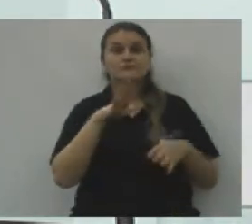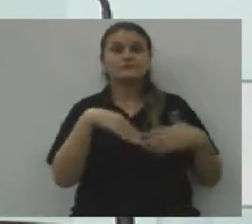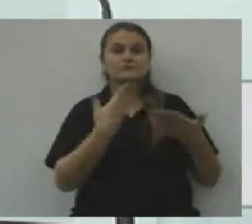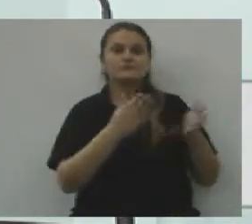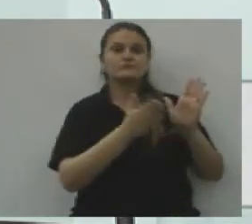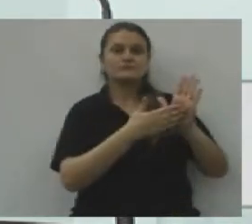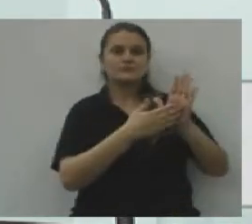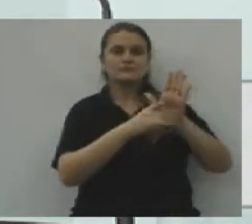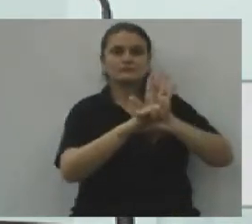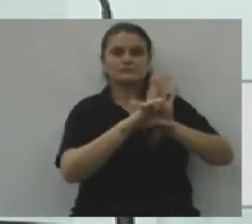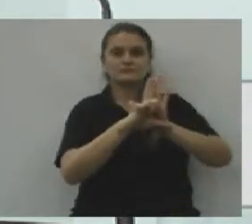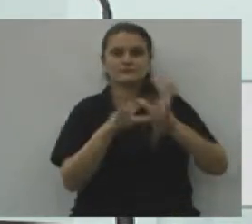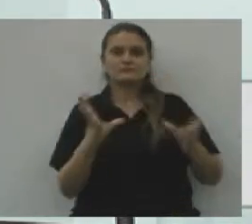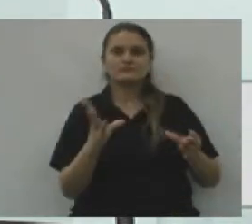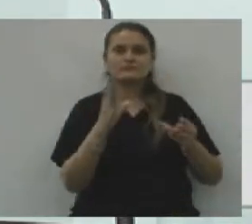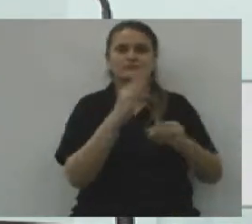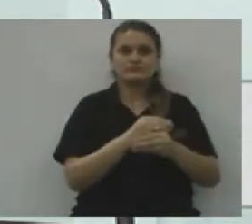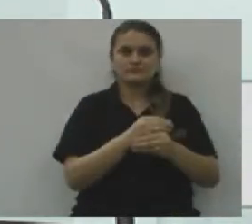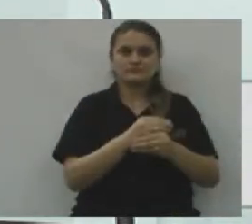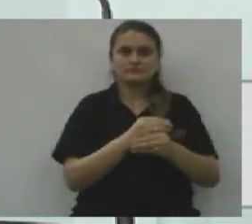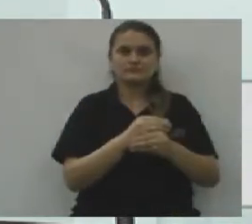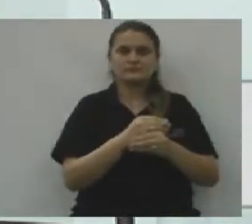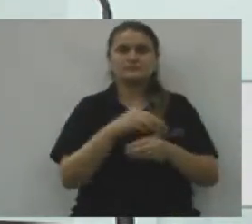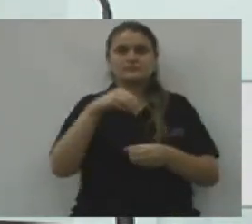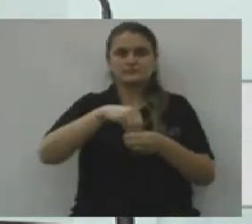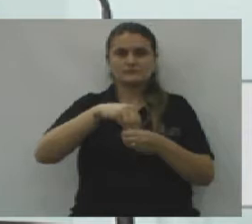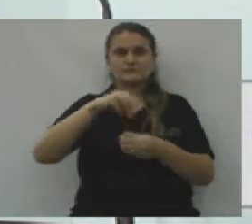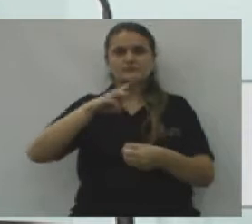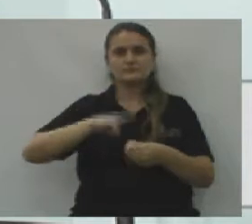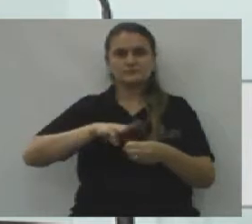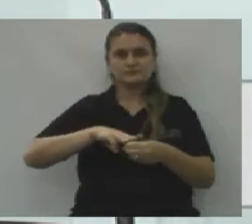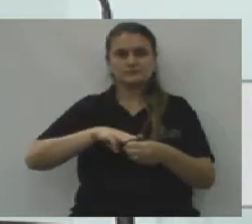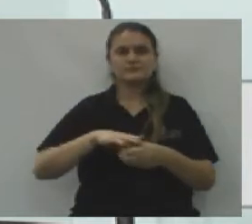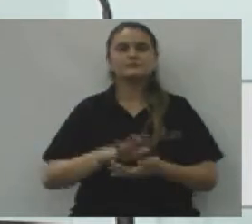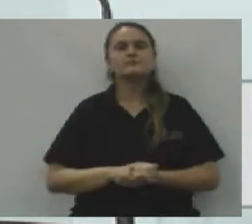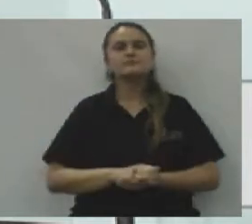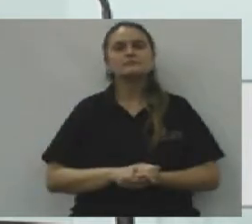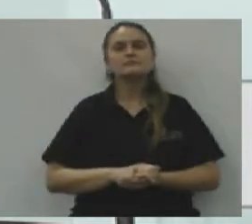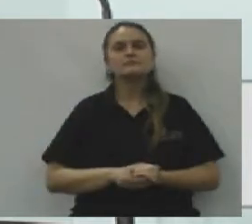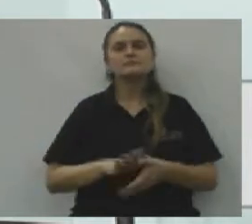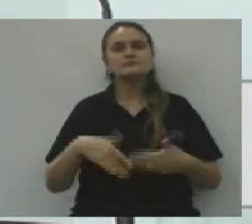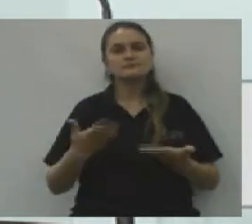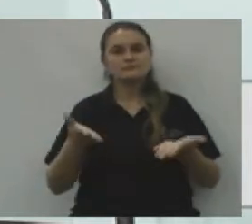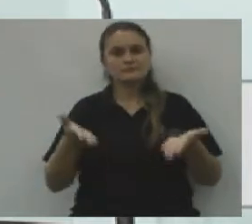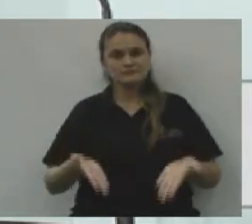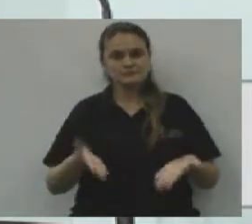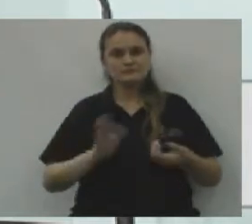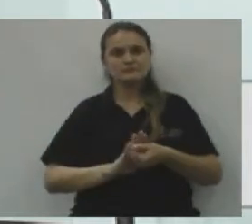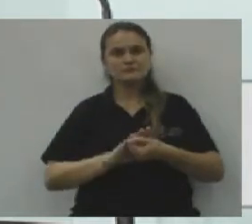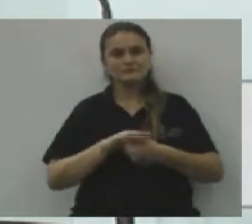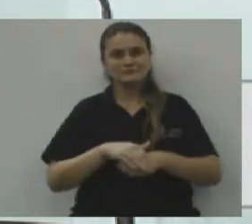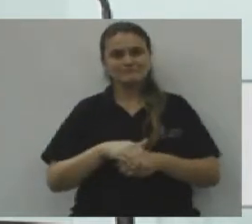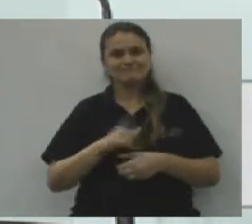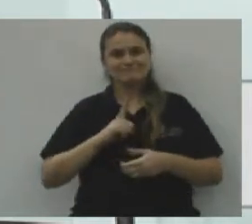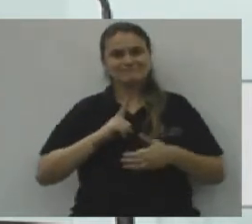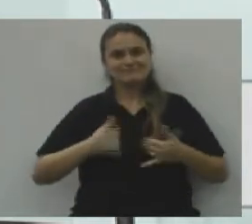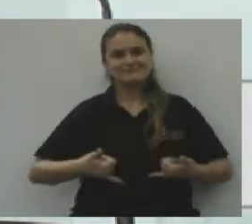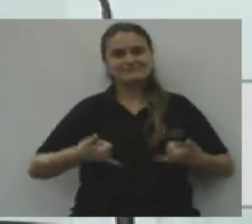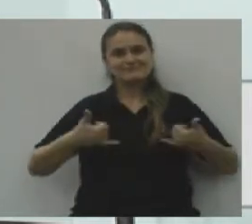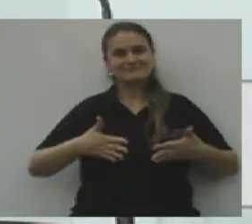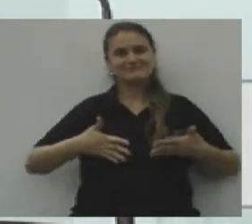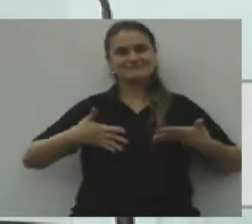lei, implementado agora a nível de município. Portanto, à noite de hoje, nós nos sentimos